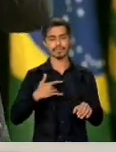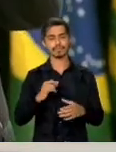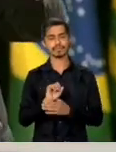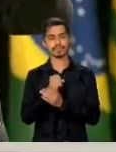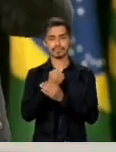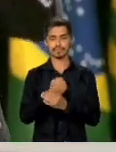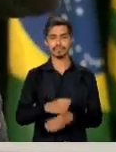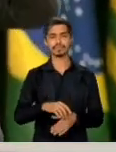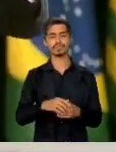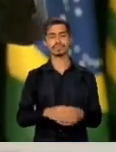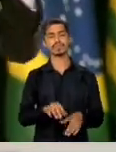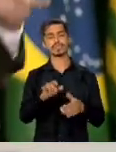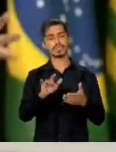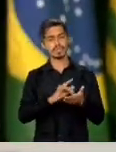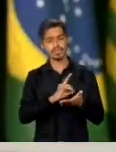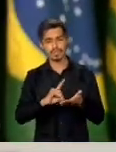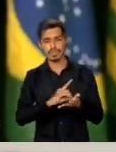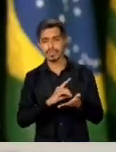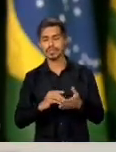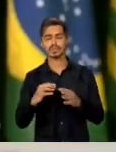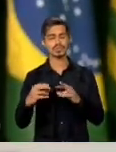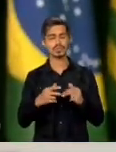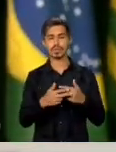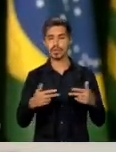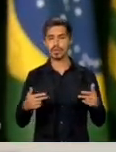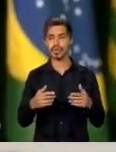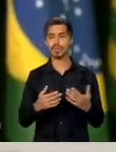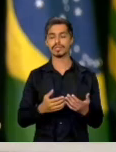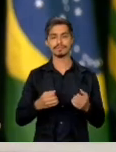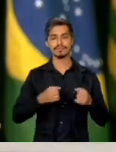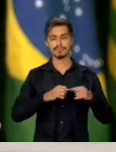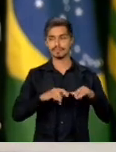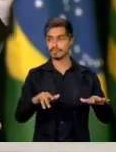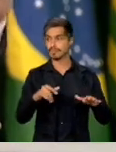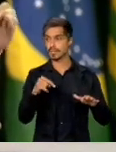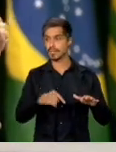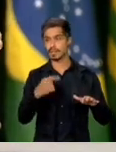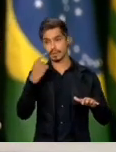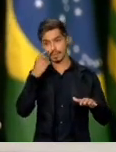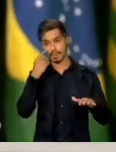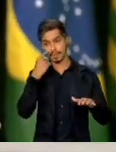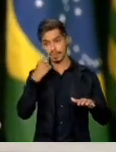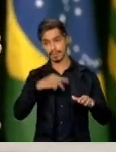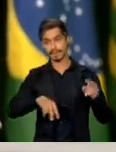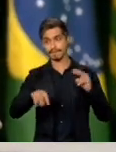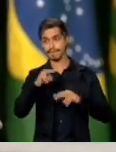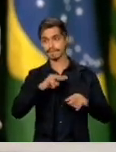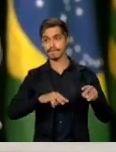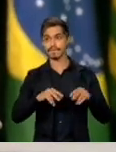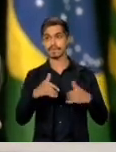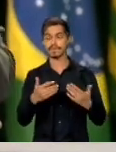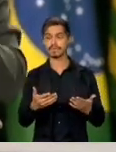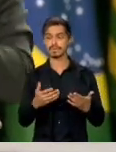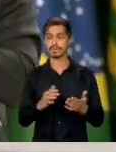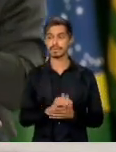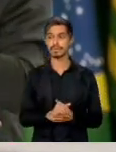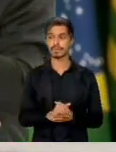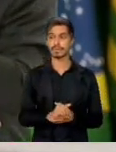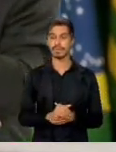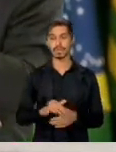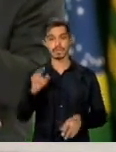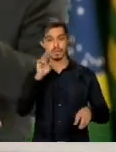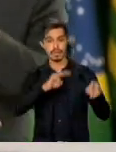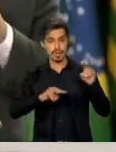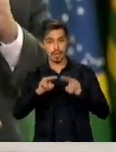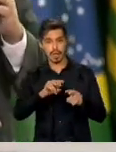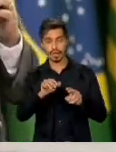segurança, governo digital, habitação, o que quer que seja, nessa visão de federação. E essa visão de federação